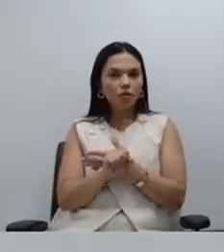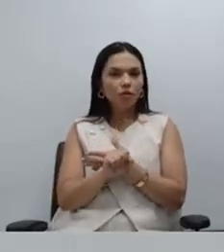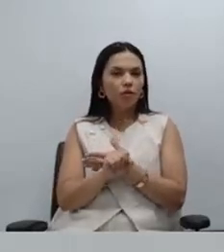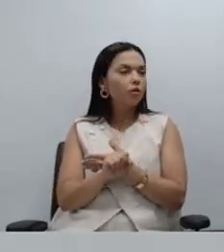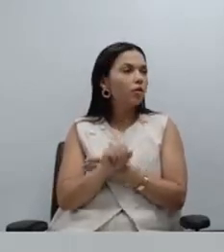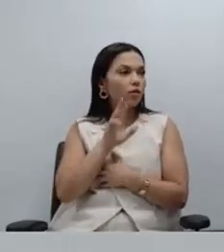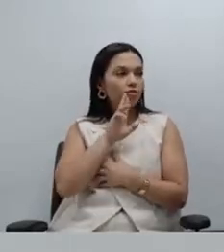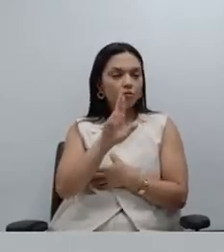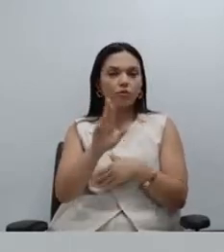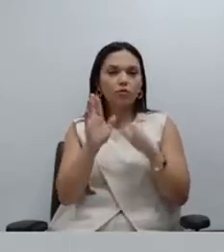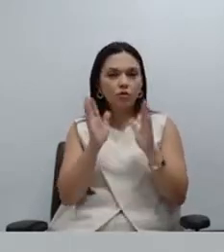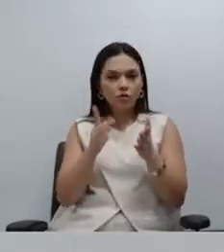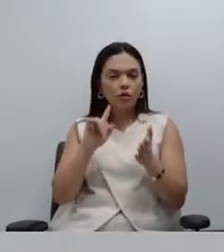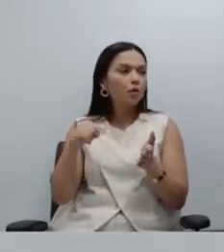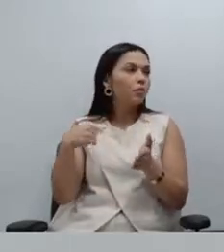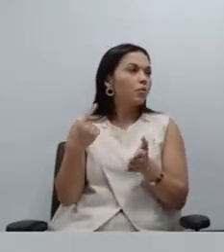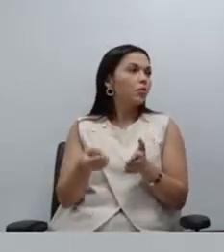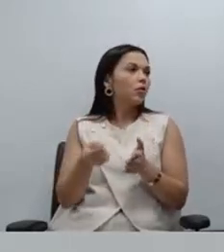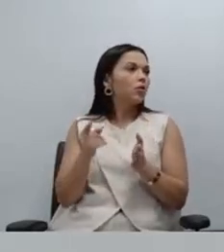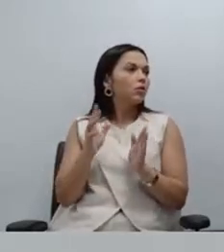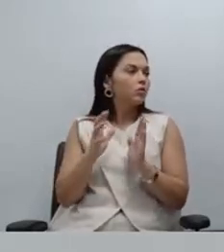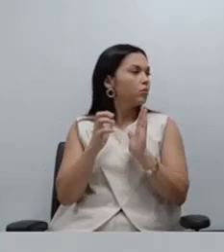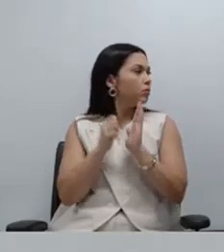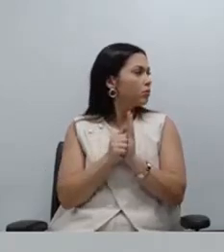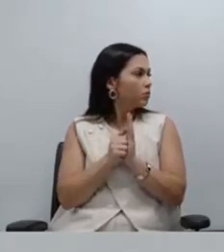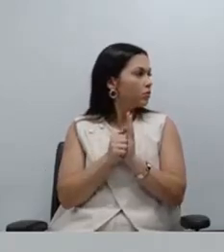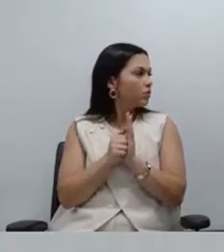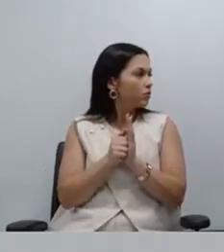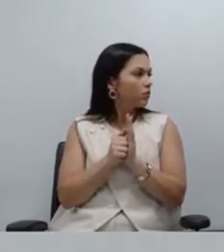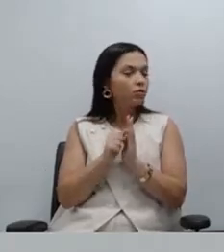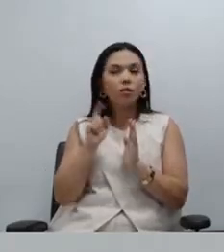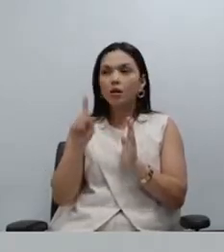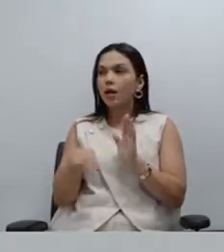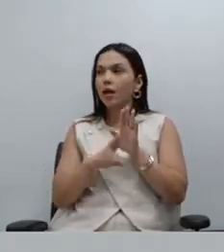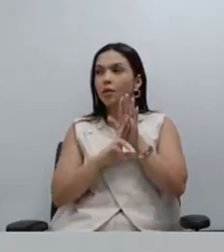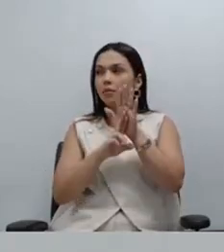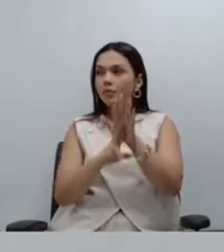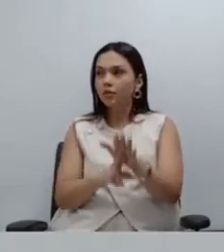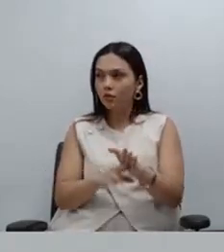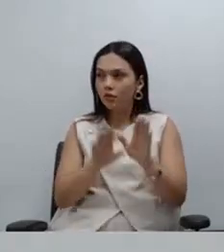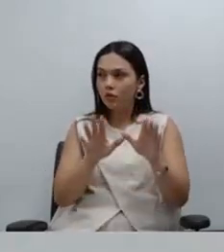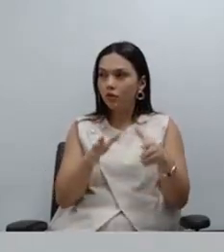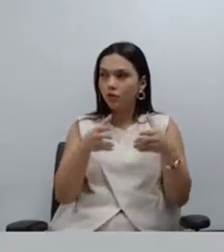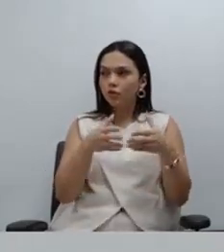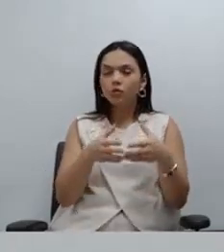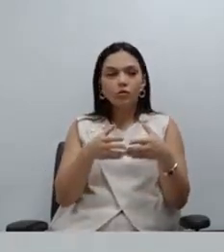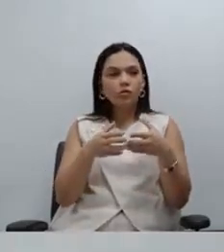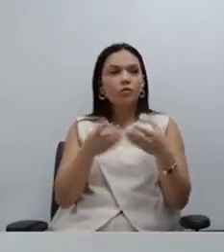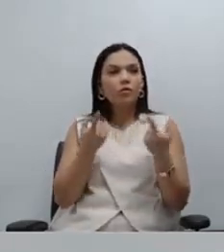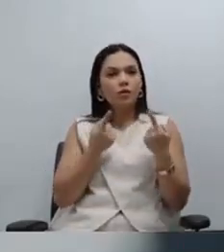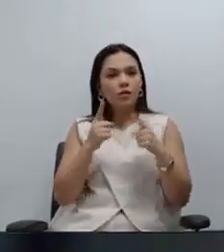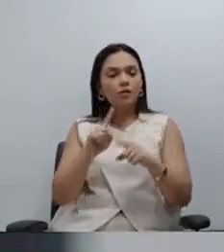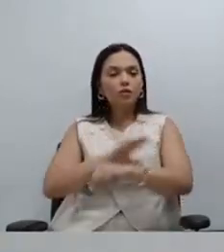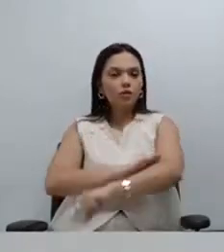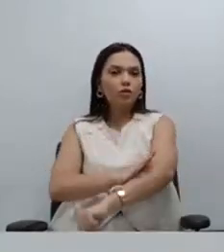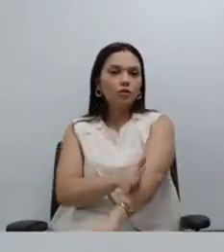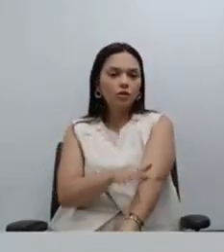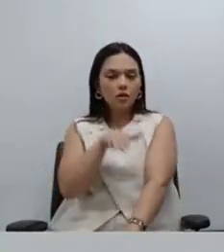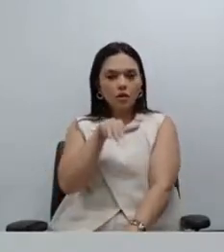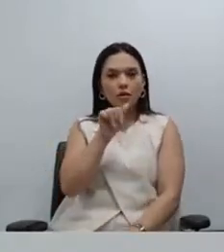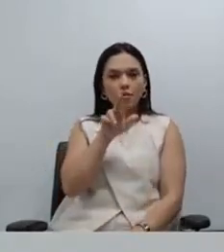seguimos para a próxima inscrição com a representante do coletivo antirracista da Defensoria Pública do Estado de São Paulo, Maria Cláudia Nascimento